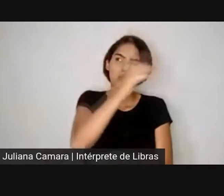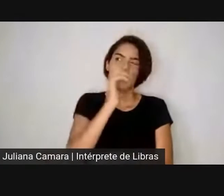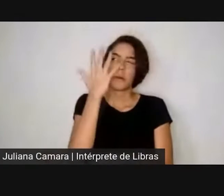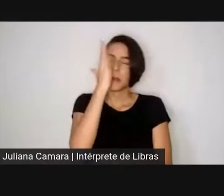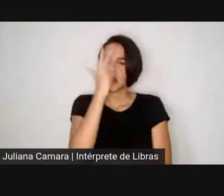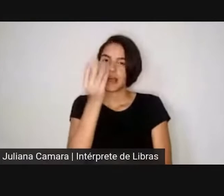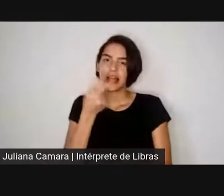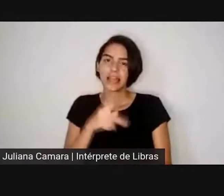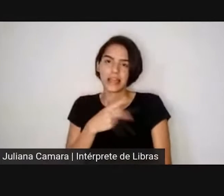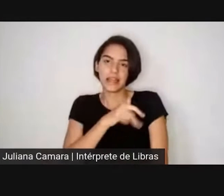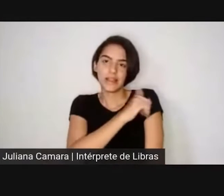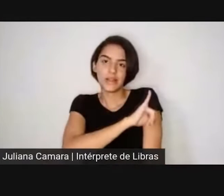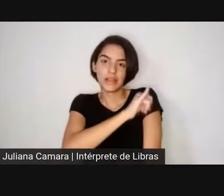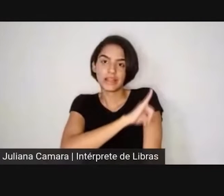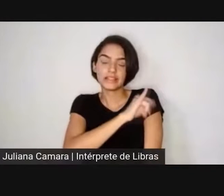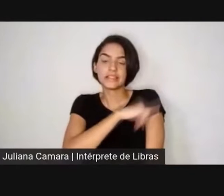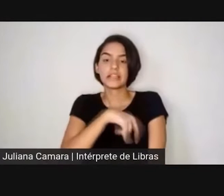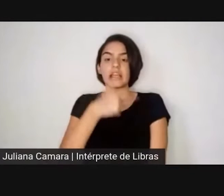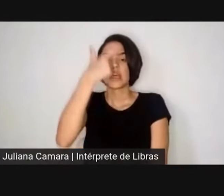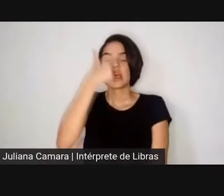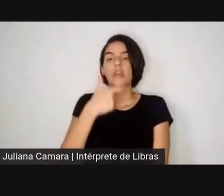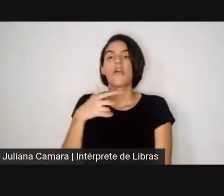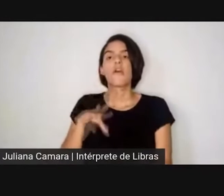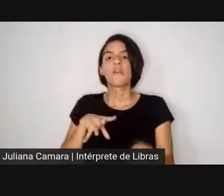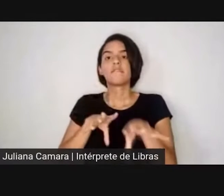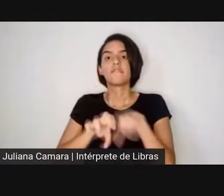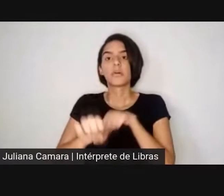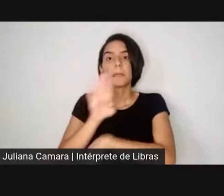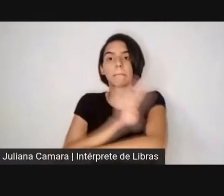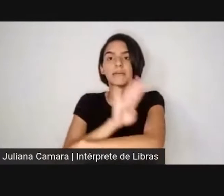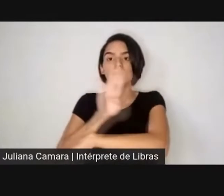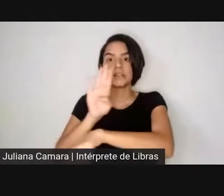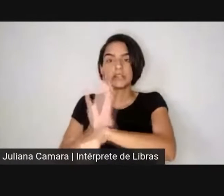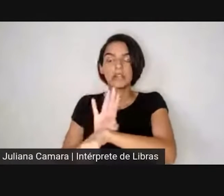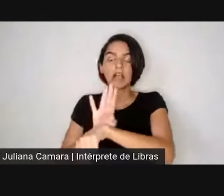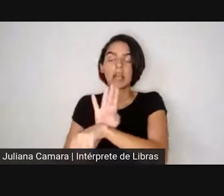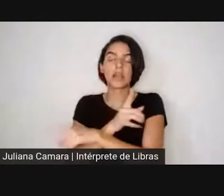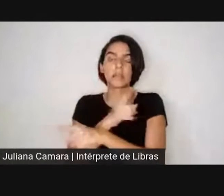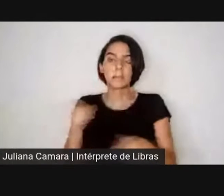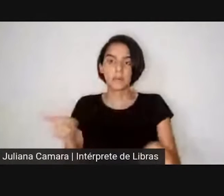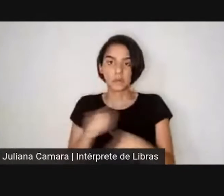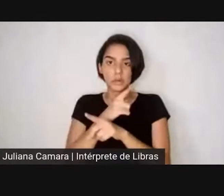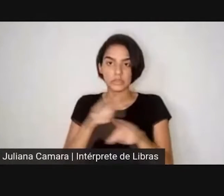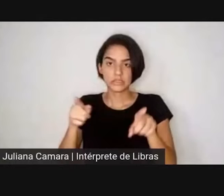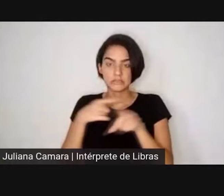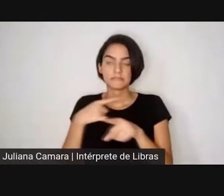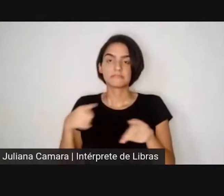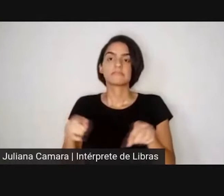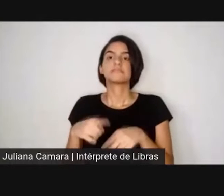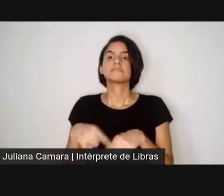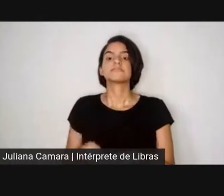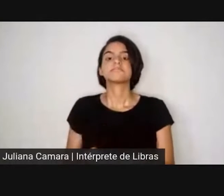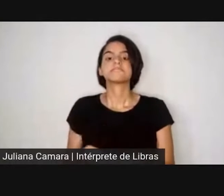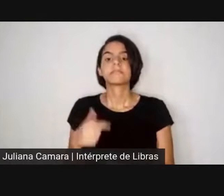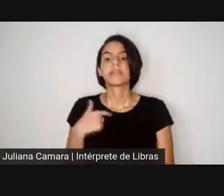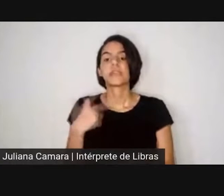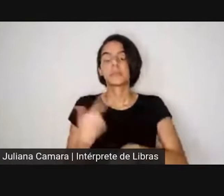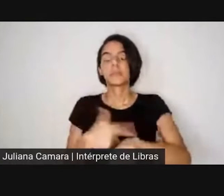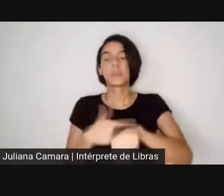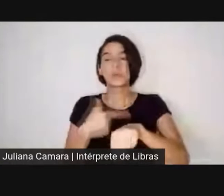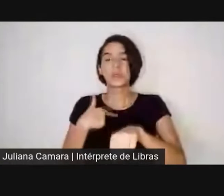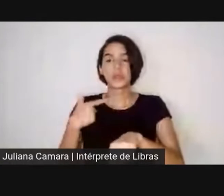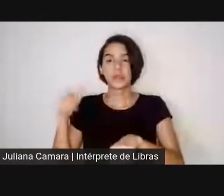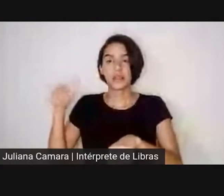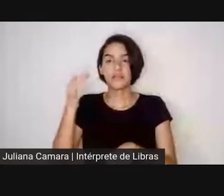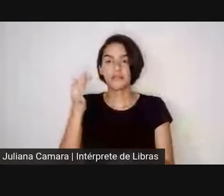fiz bacharelado e licenciatura em saxofone e música, né? E quando eu estava na faculdade, eu me atentei,